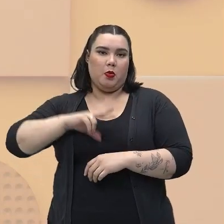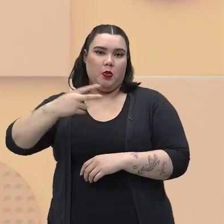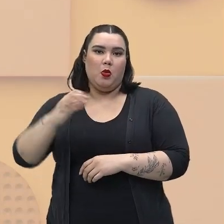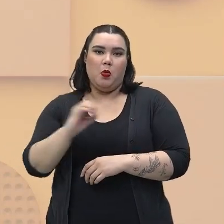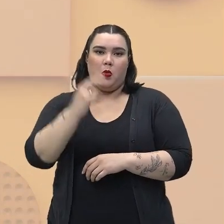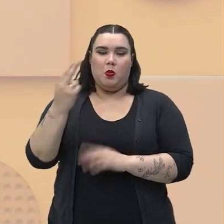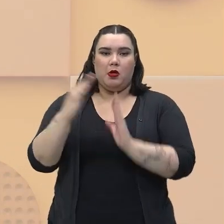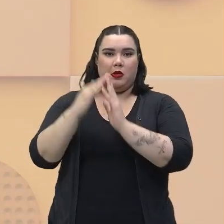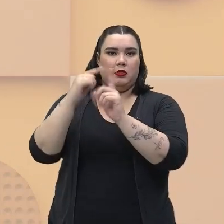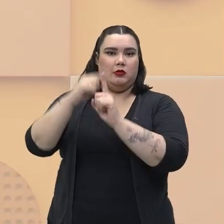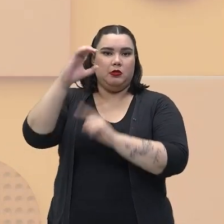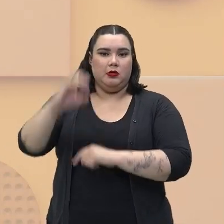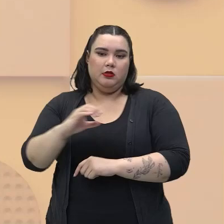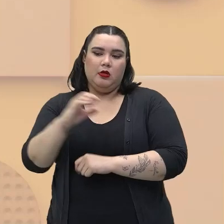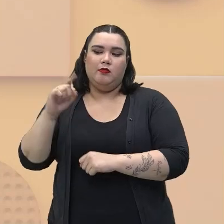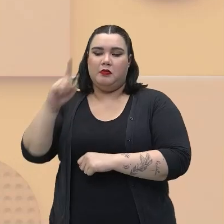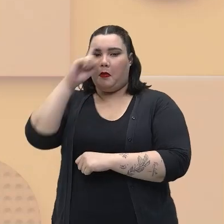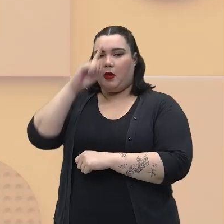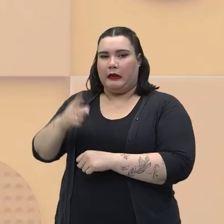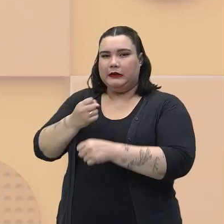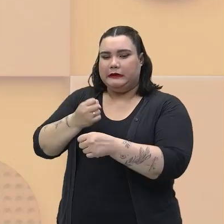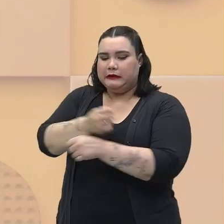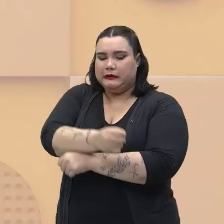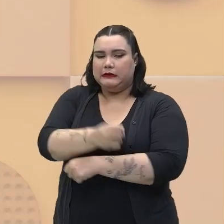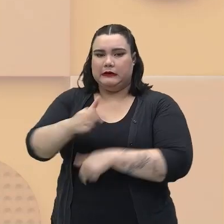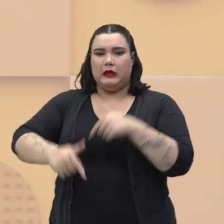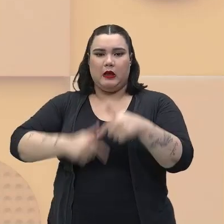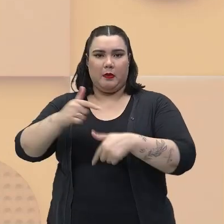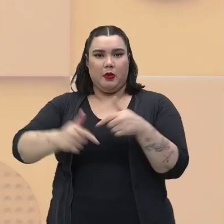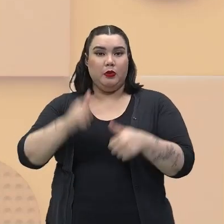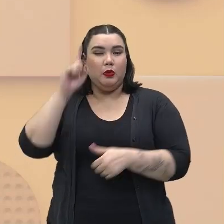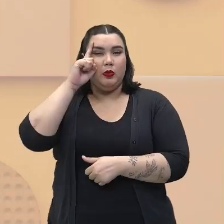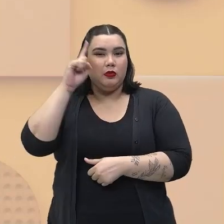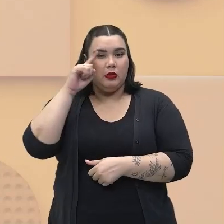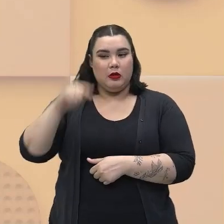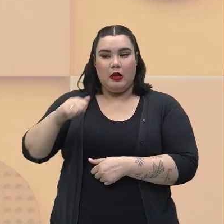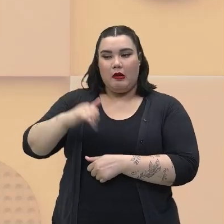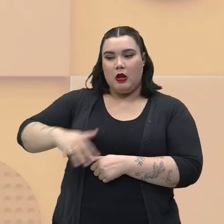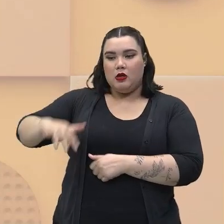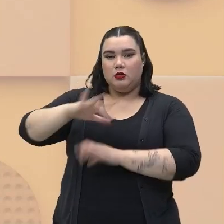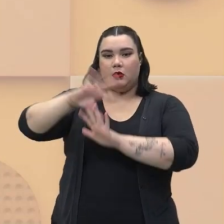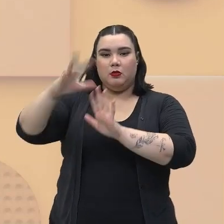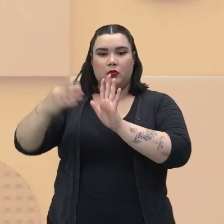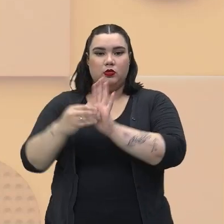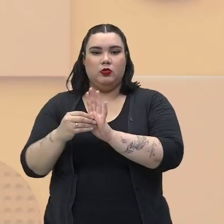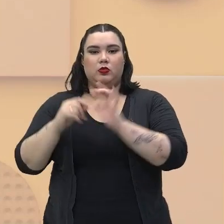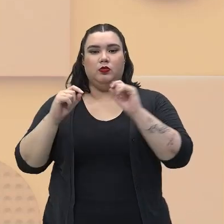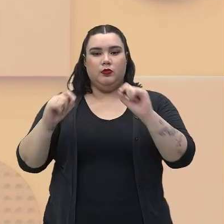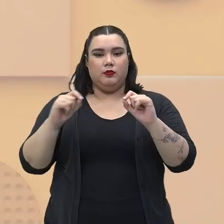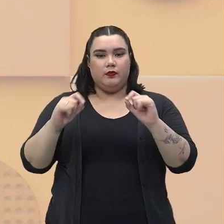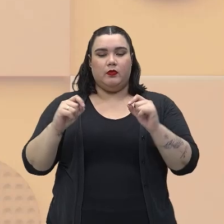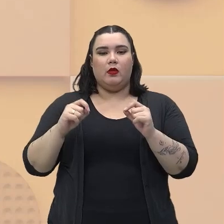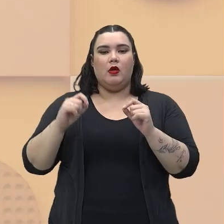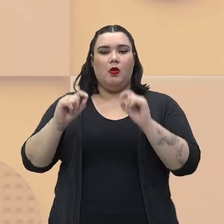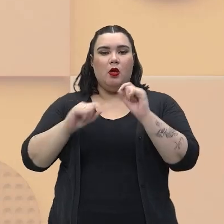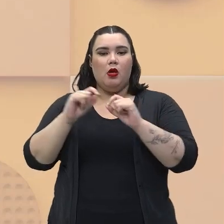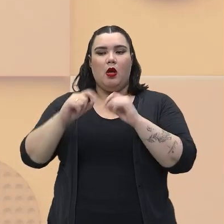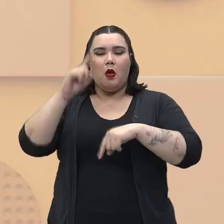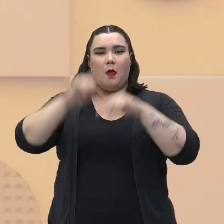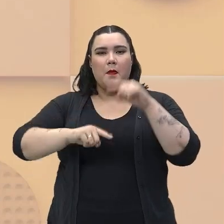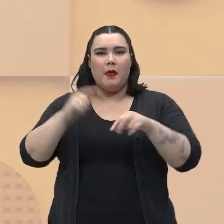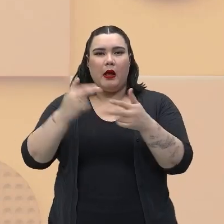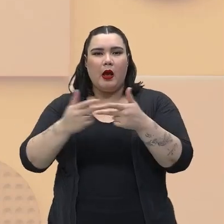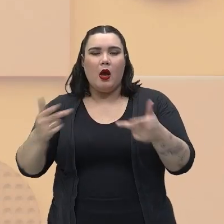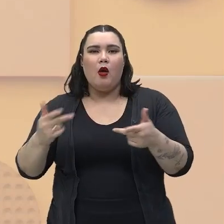eram forçados a trabalhar dia a dia, principalmente na região amazônica, no processo de coleta das drogas do